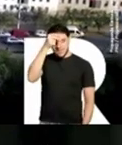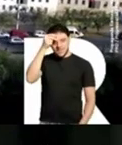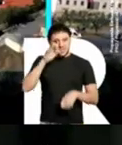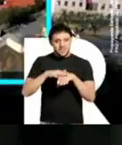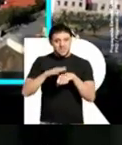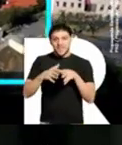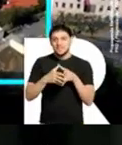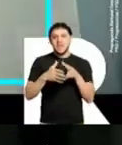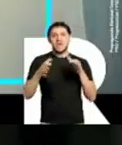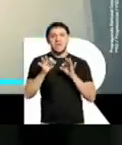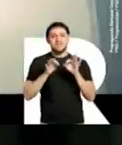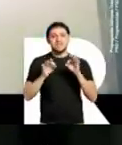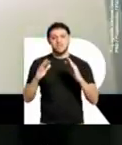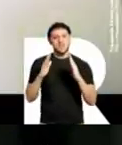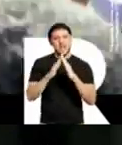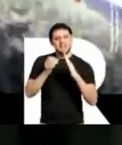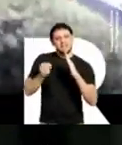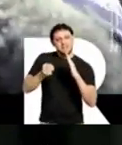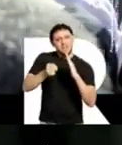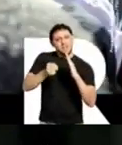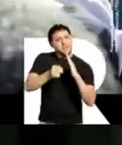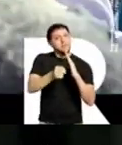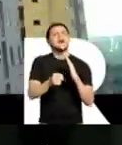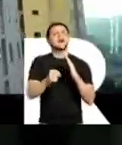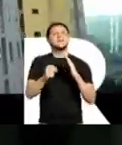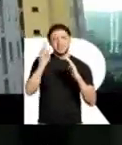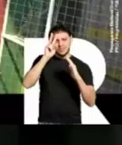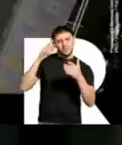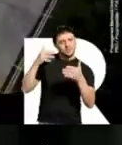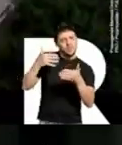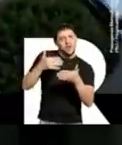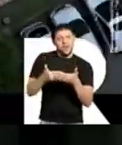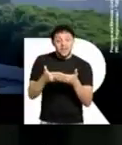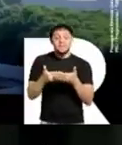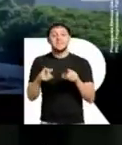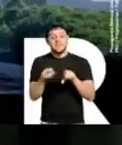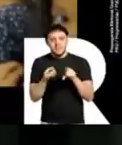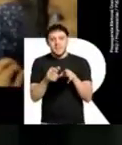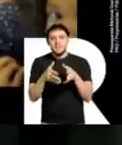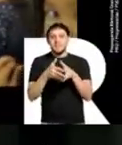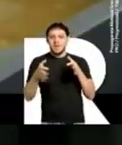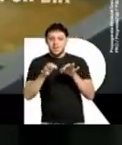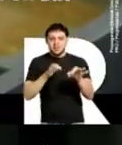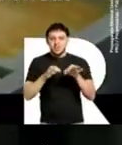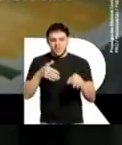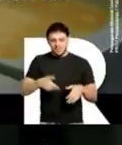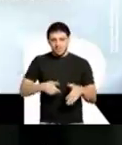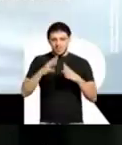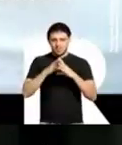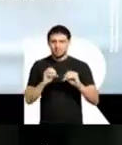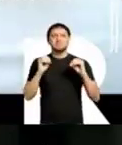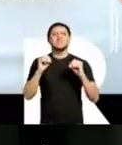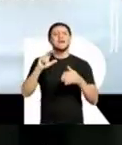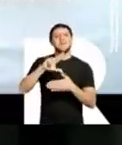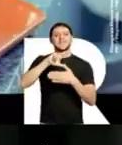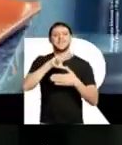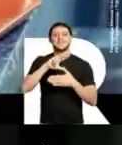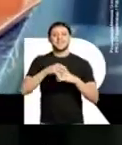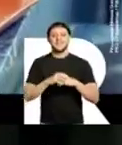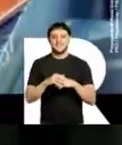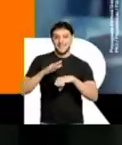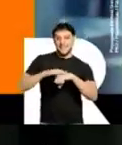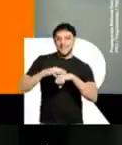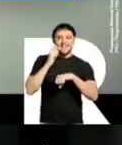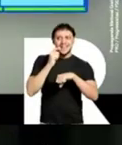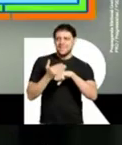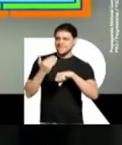O prefeito que faz o maior programa de moradias populares da história e o maior programa municipal de combate à fome da América